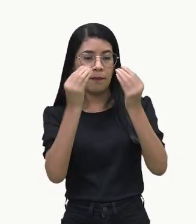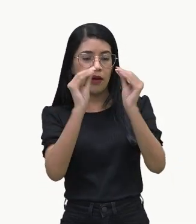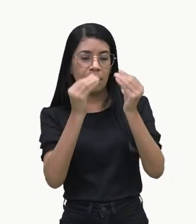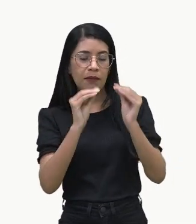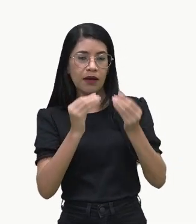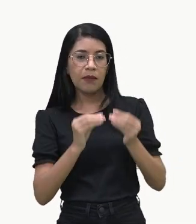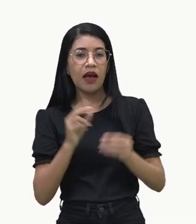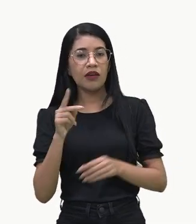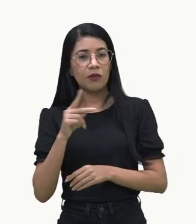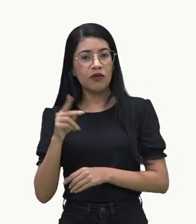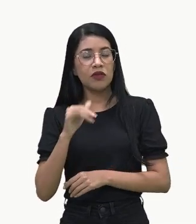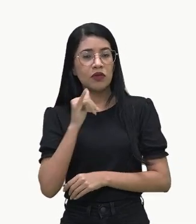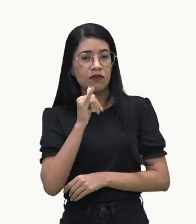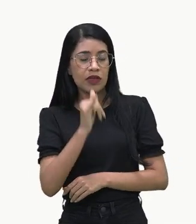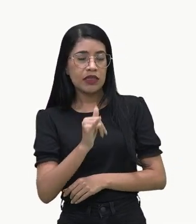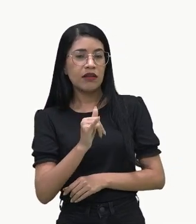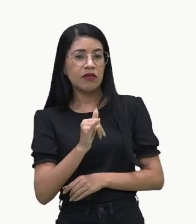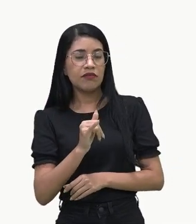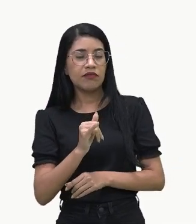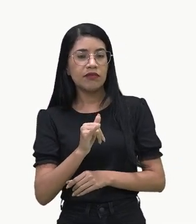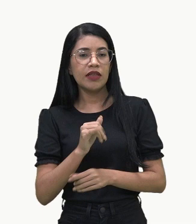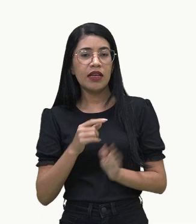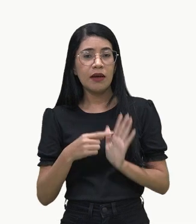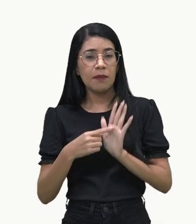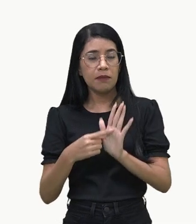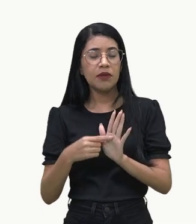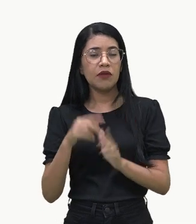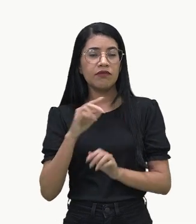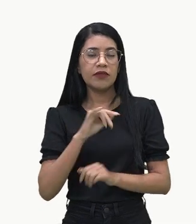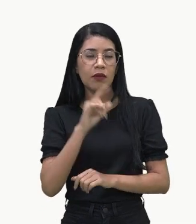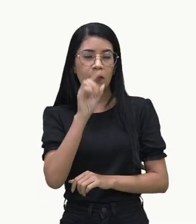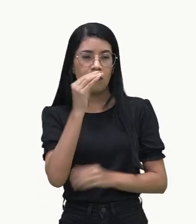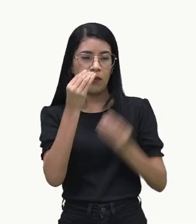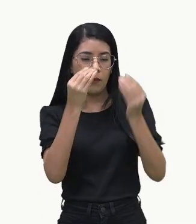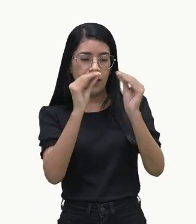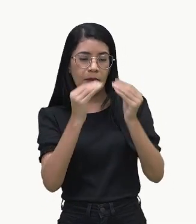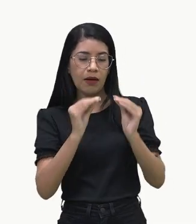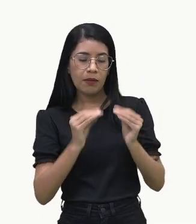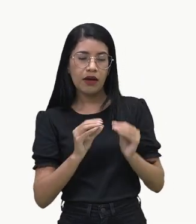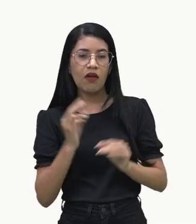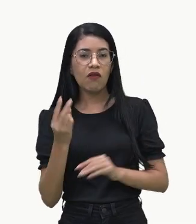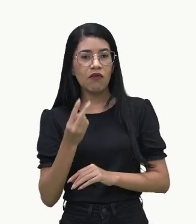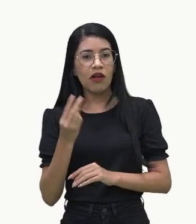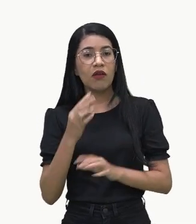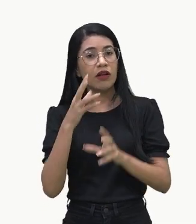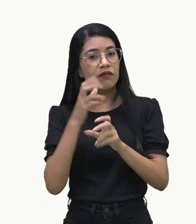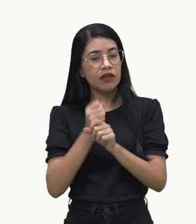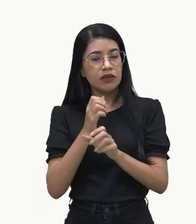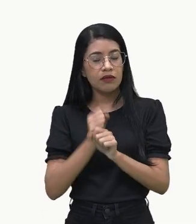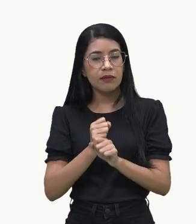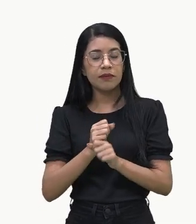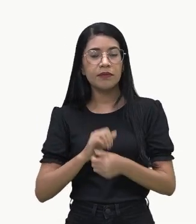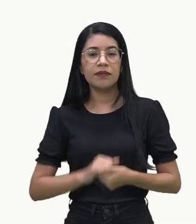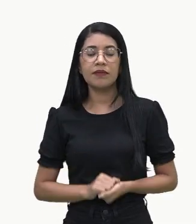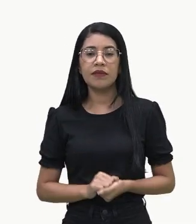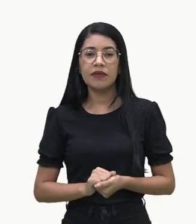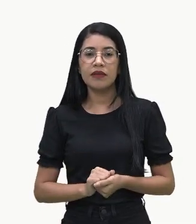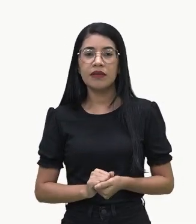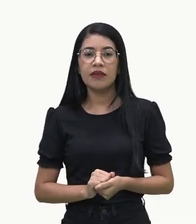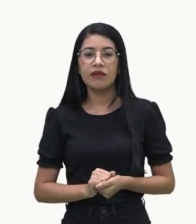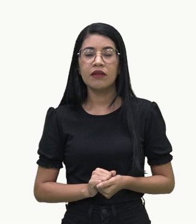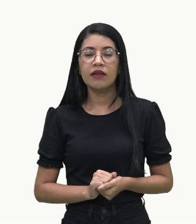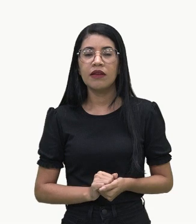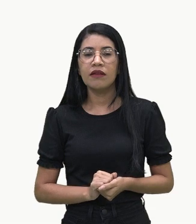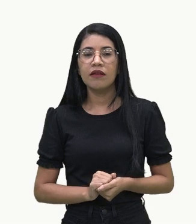relatou aí para o professor Mário e para todos nós, e vamos ver o total aí do gasto. Vamos ter que